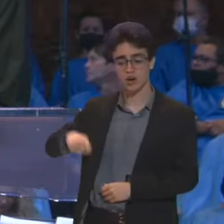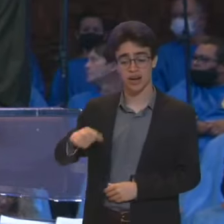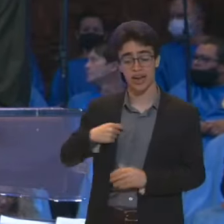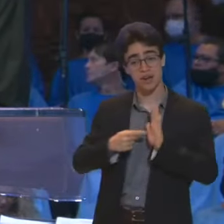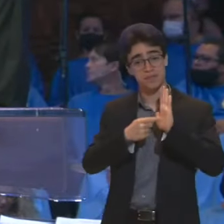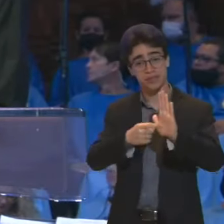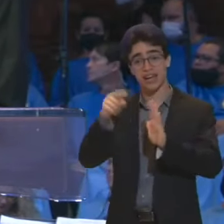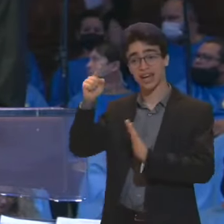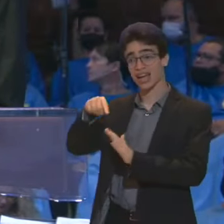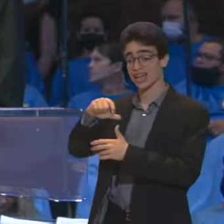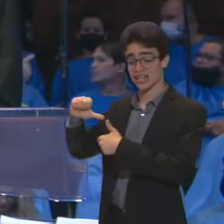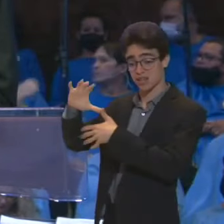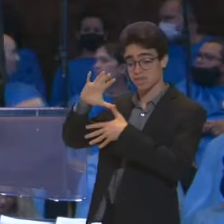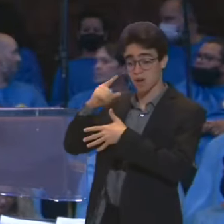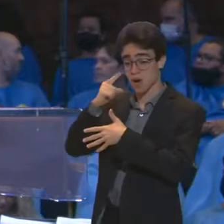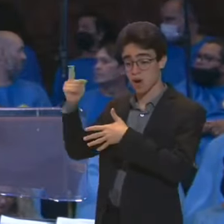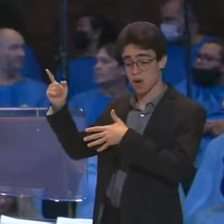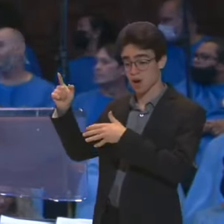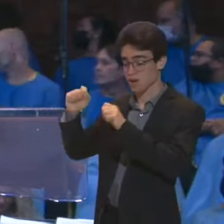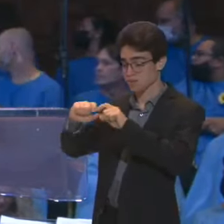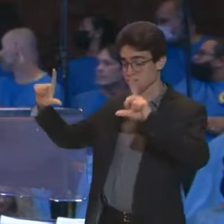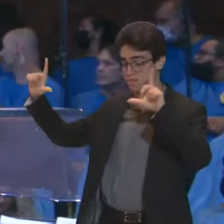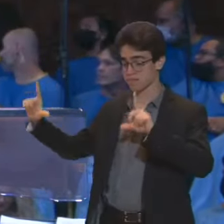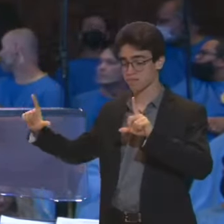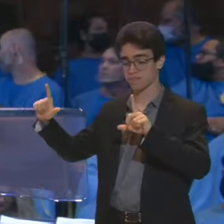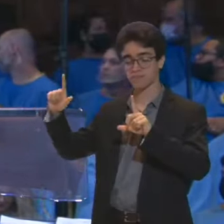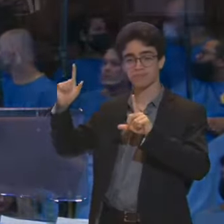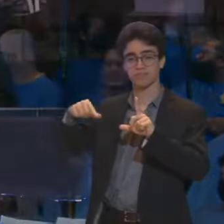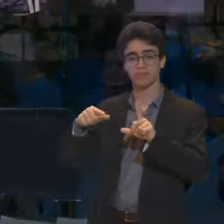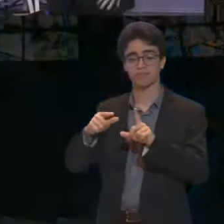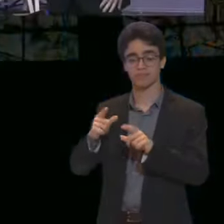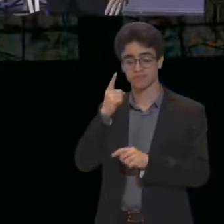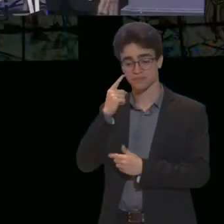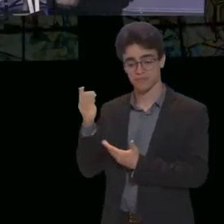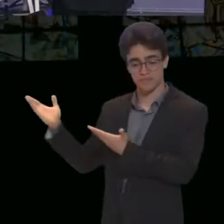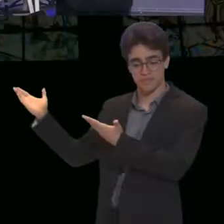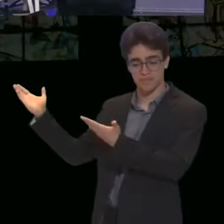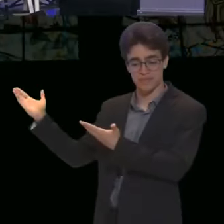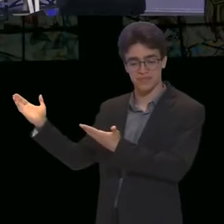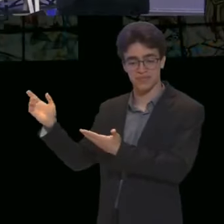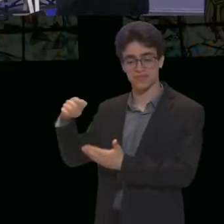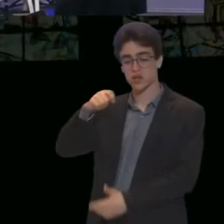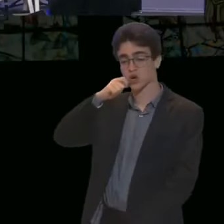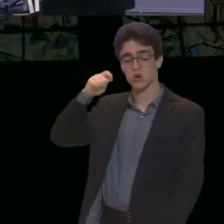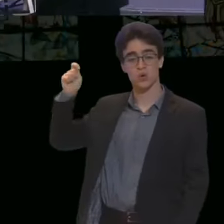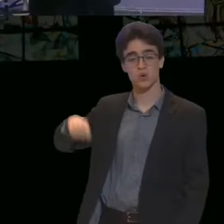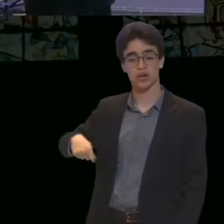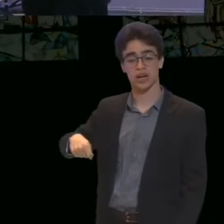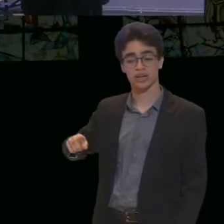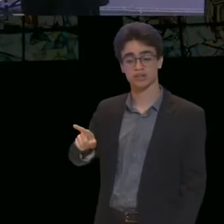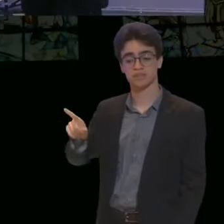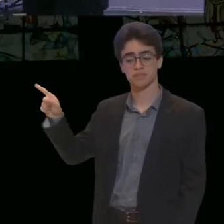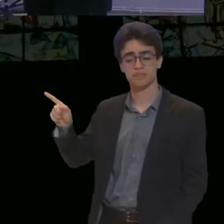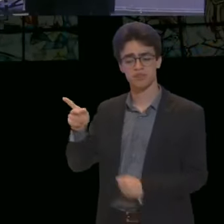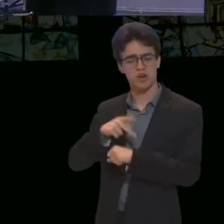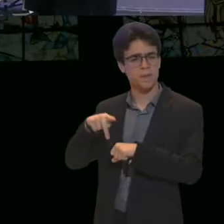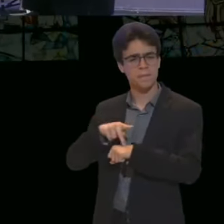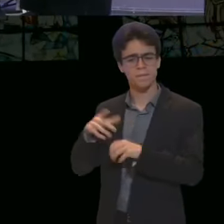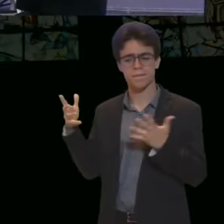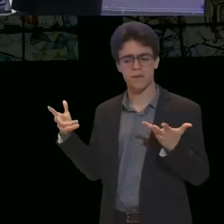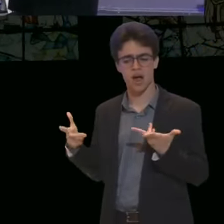para a gente aí, ó. Vamos jogar o mapa da Ucrânia. A Ucrânia é um país maravilhoso, é